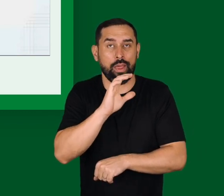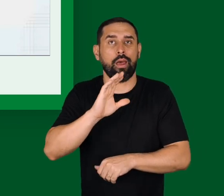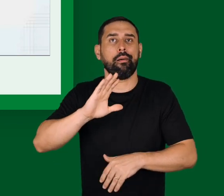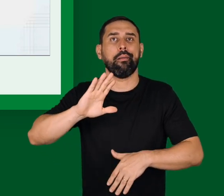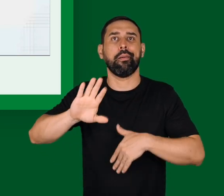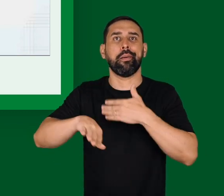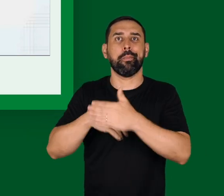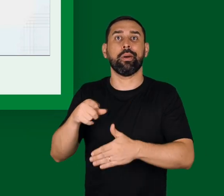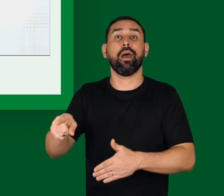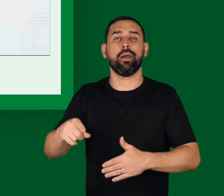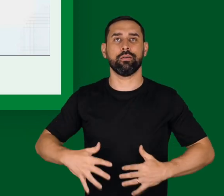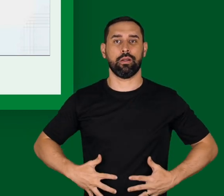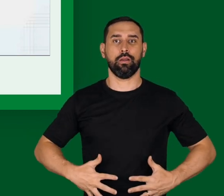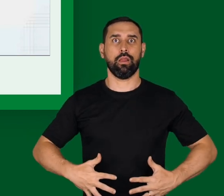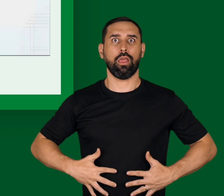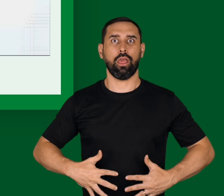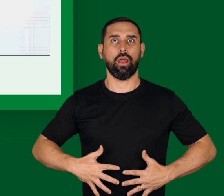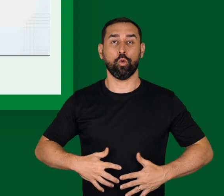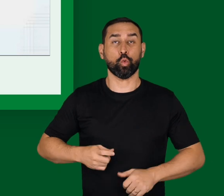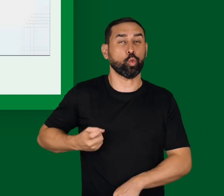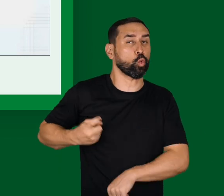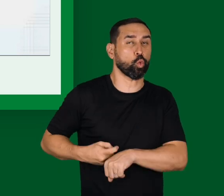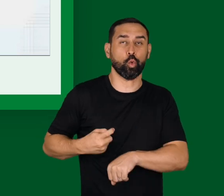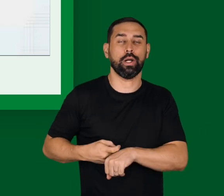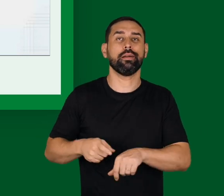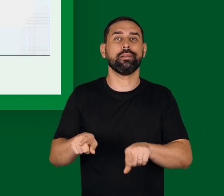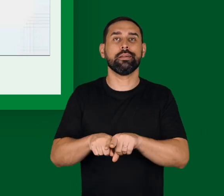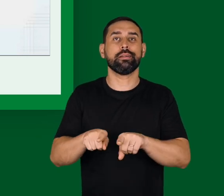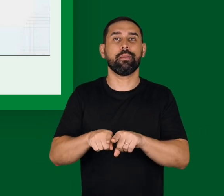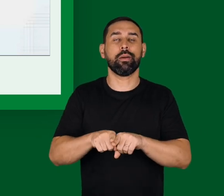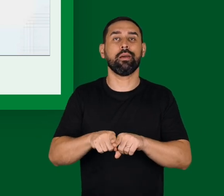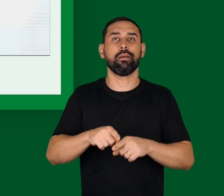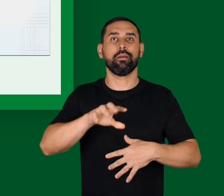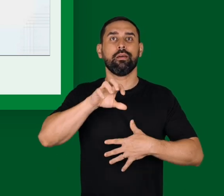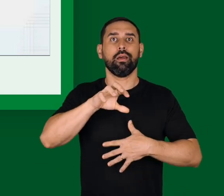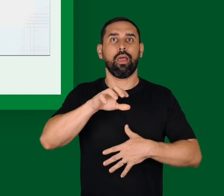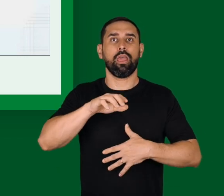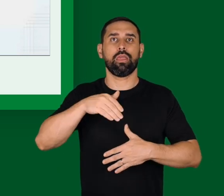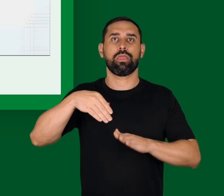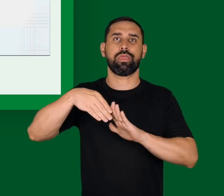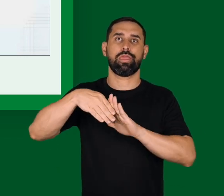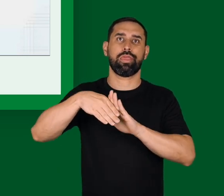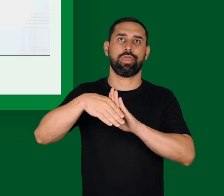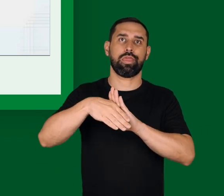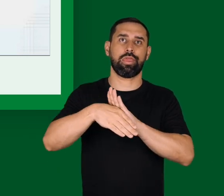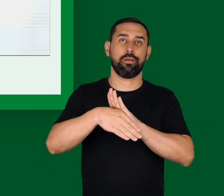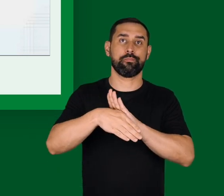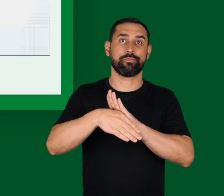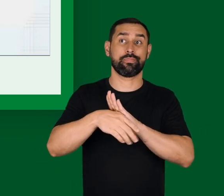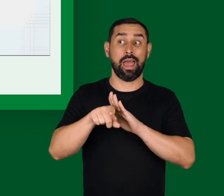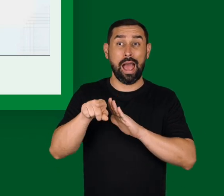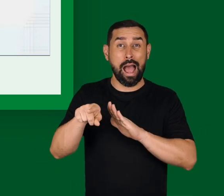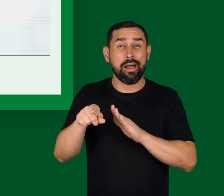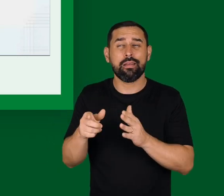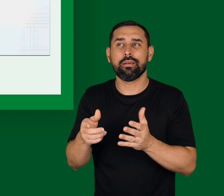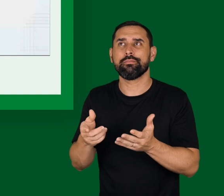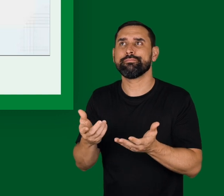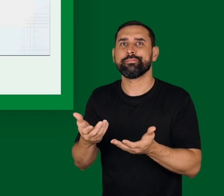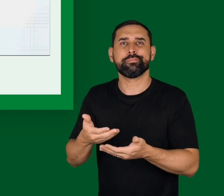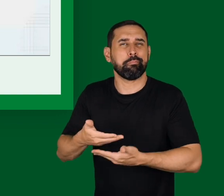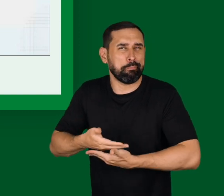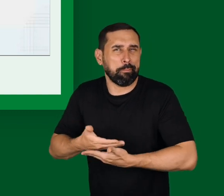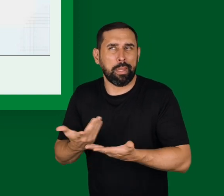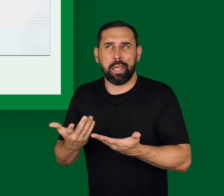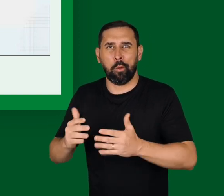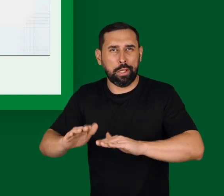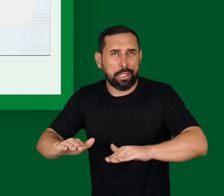feito de forma muito rápida, o fentanil, ele pode levar à rigidez torácica e depressão respiratória. E quanto menor